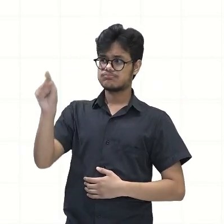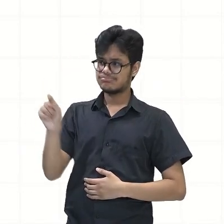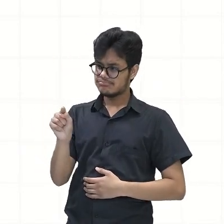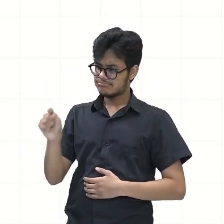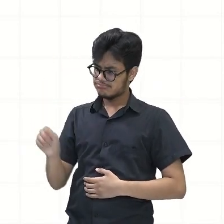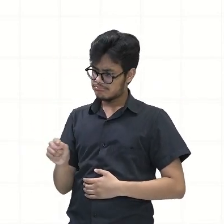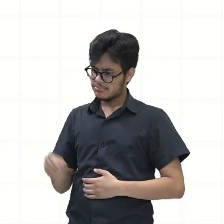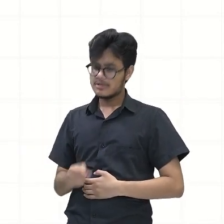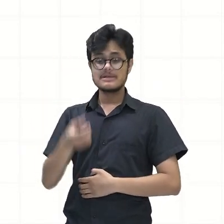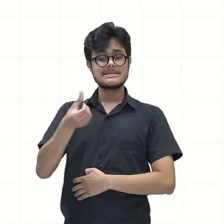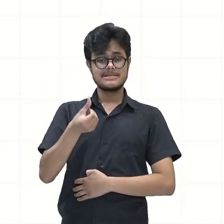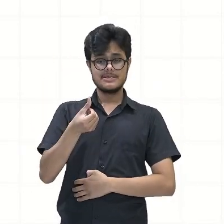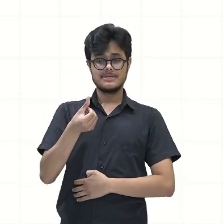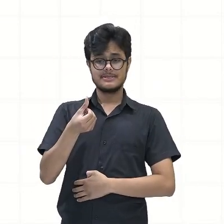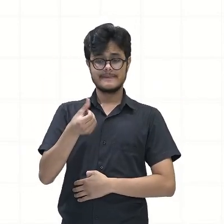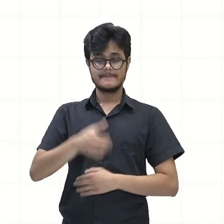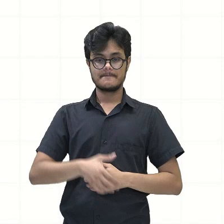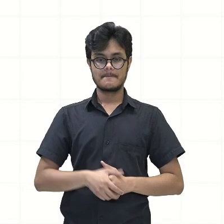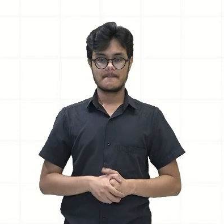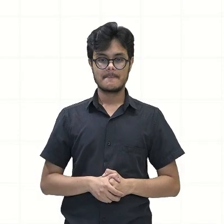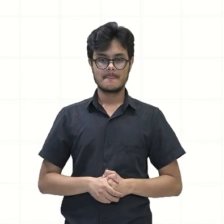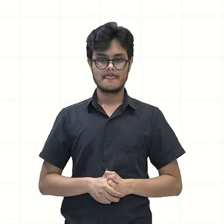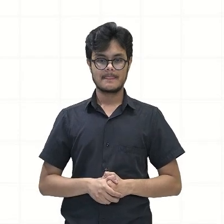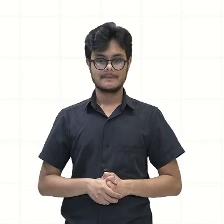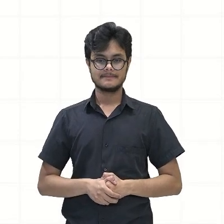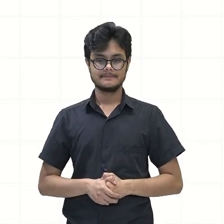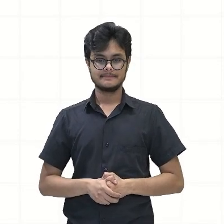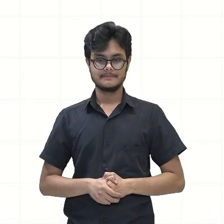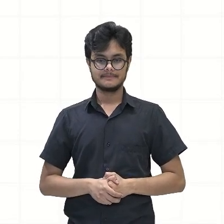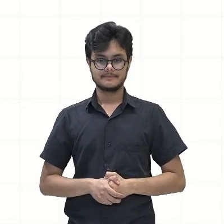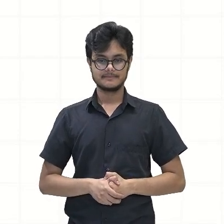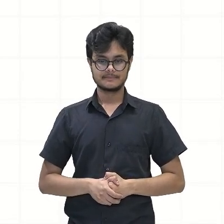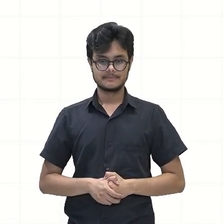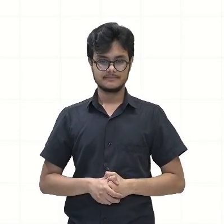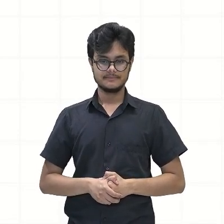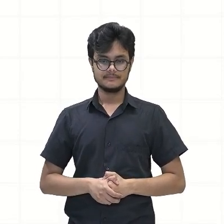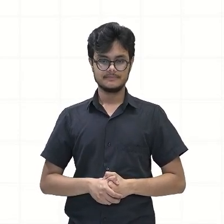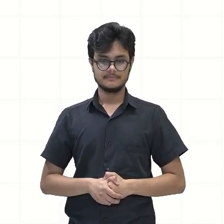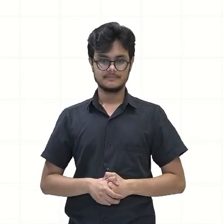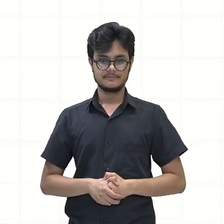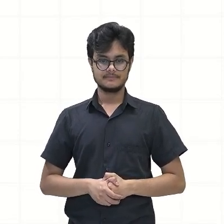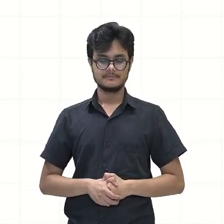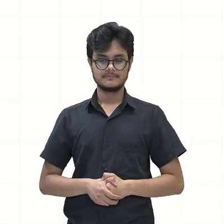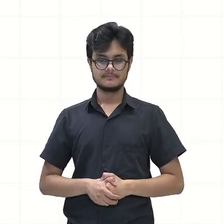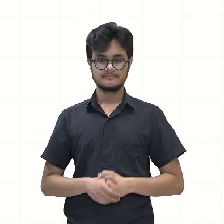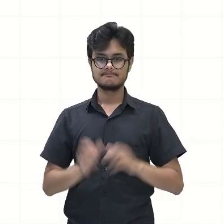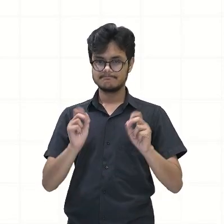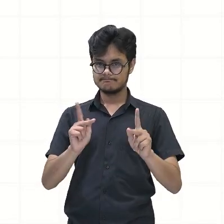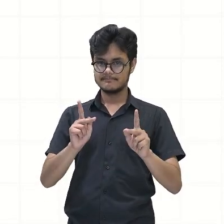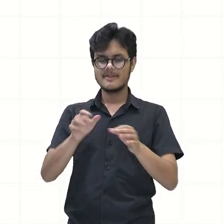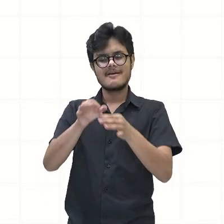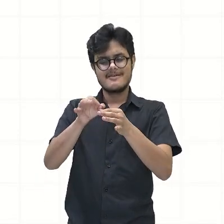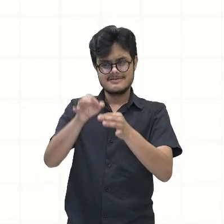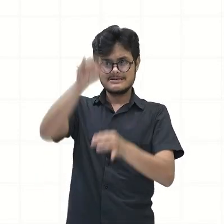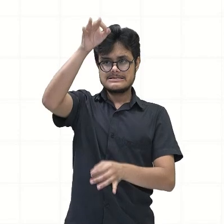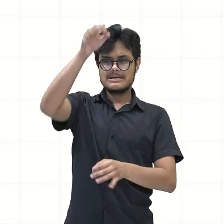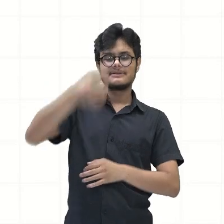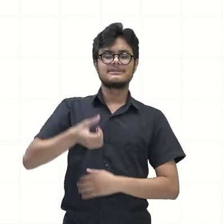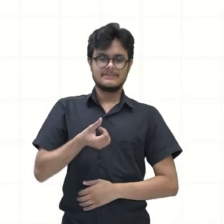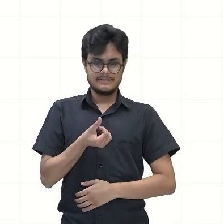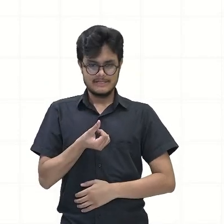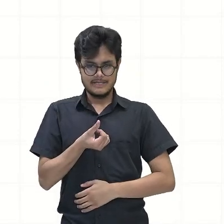2, 3, 4, 5, 6, né? A distância aqui, 6